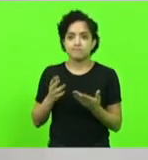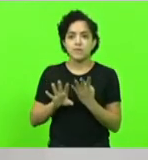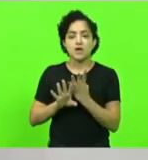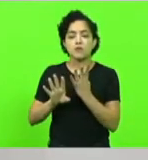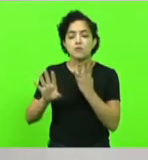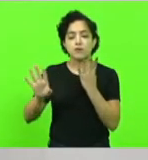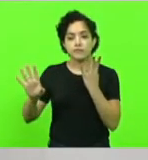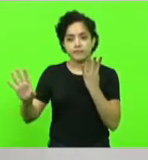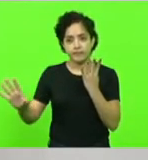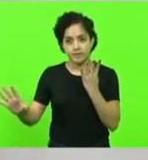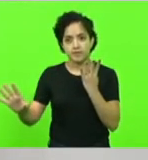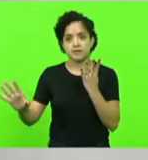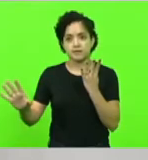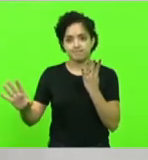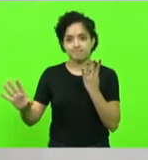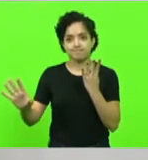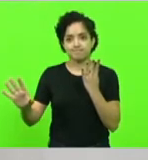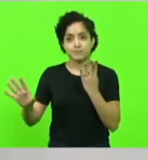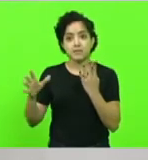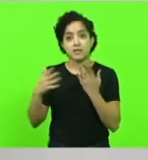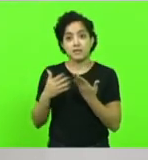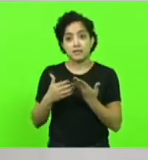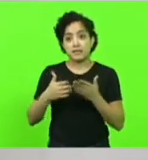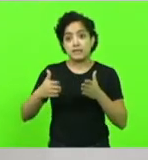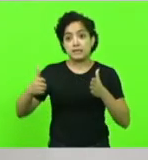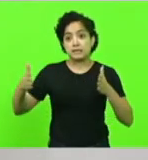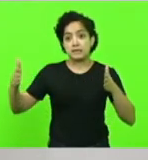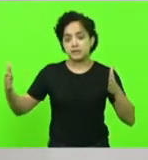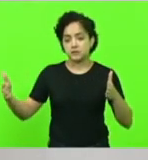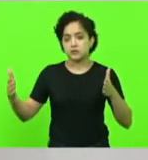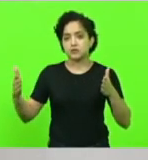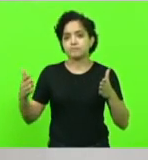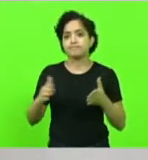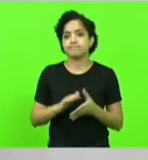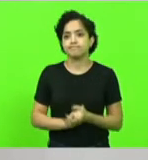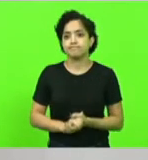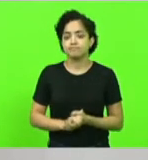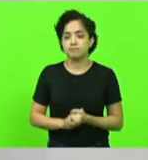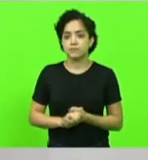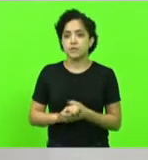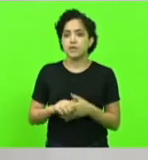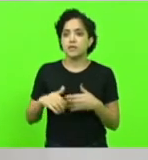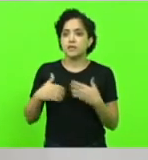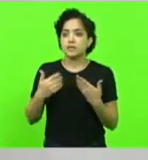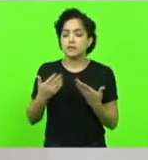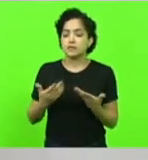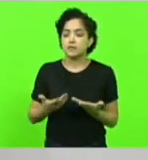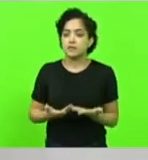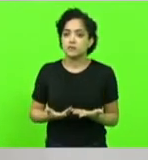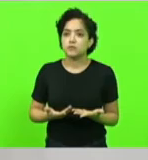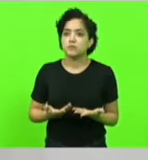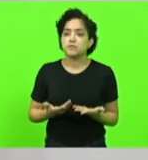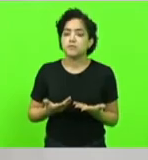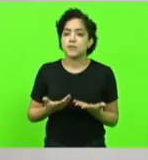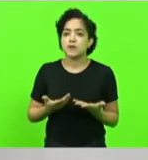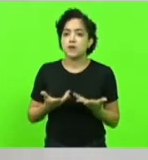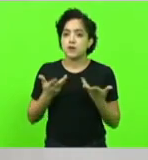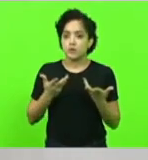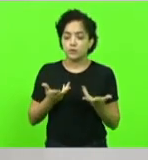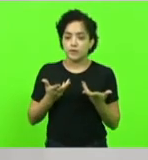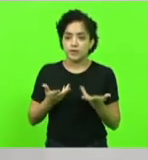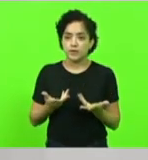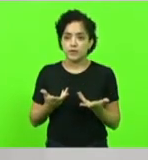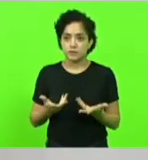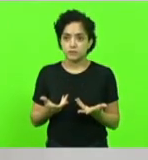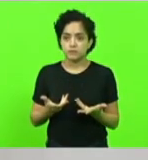espera interminável que precisa ser liquidada. Então, senhor presidente, eu quero